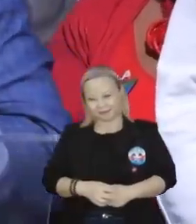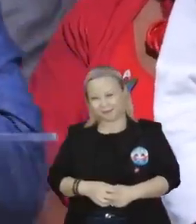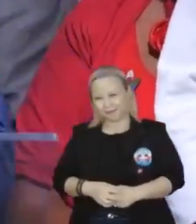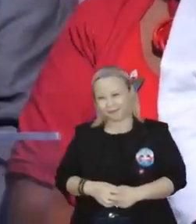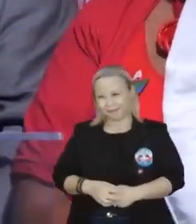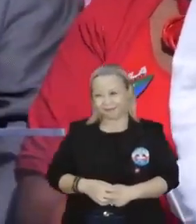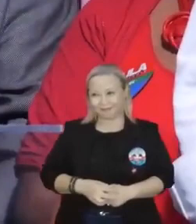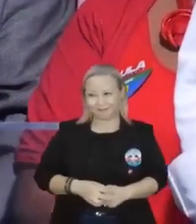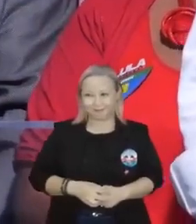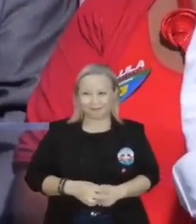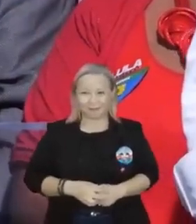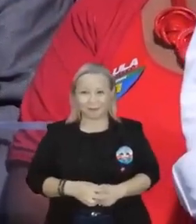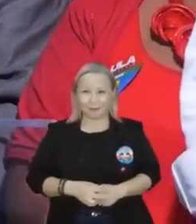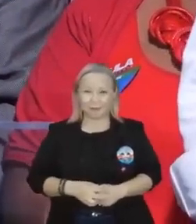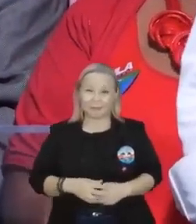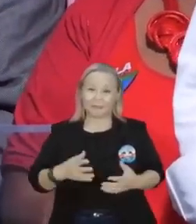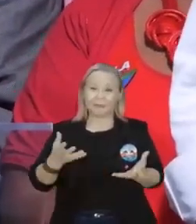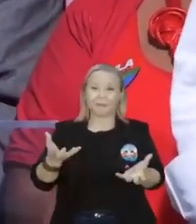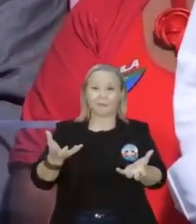Eu quero